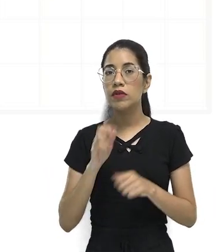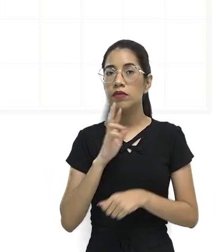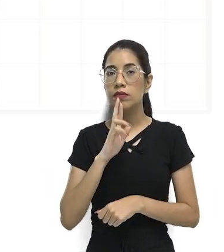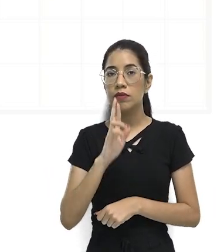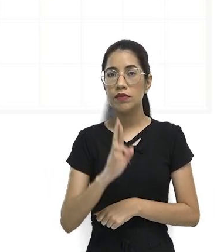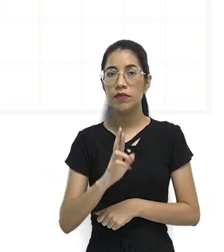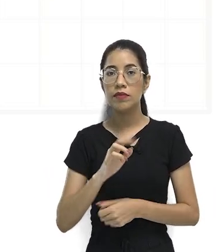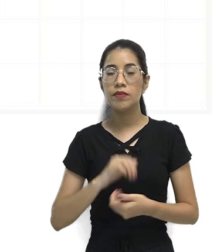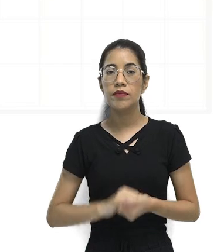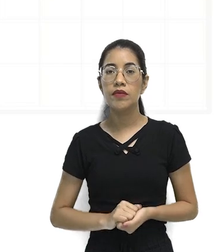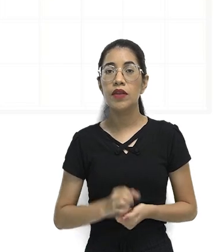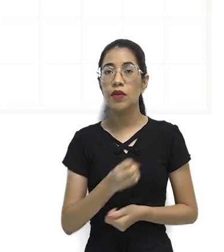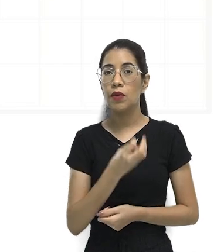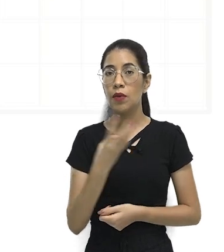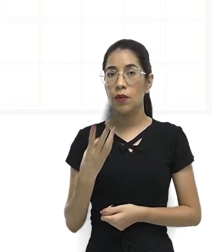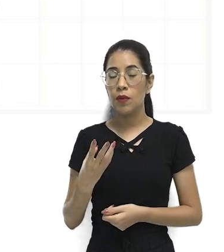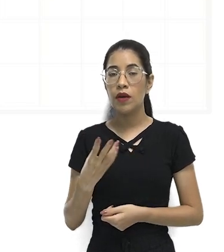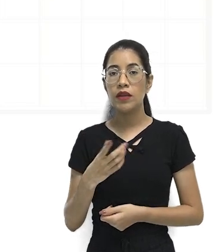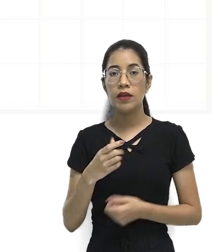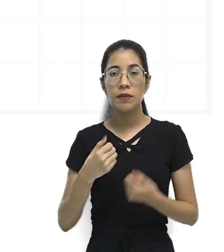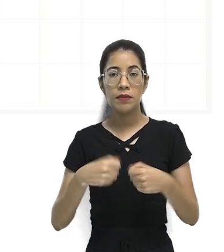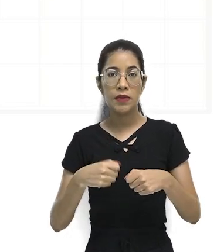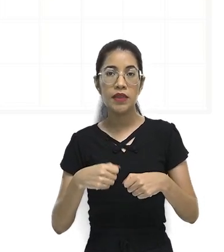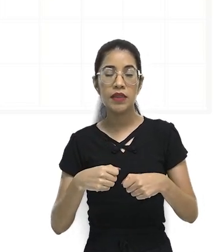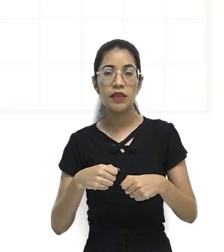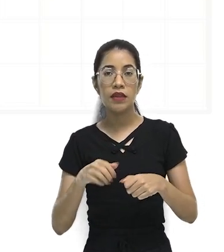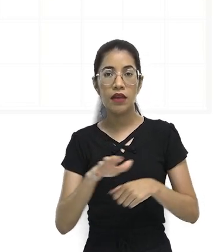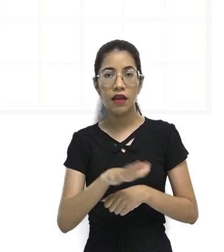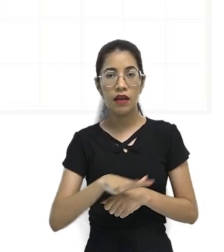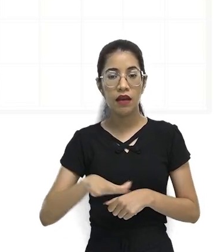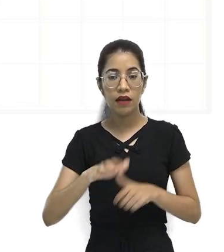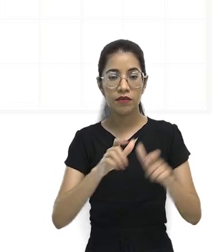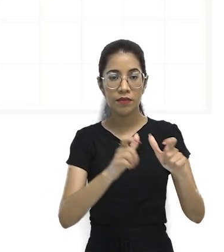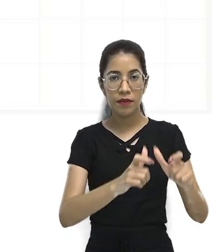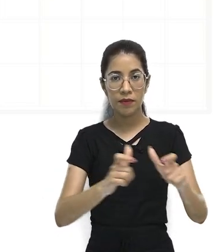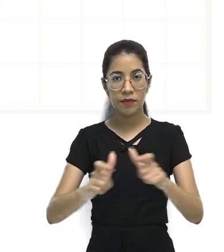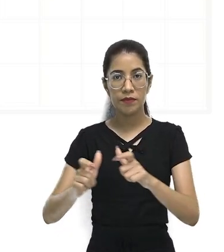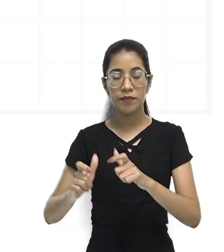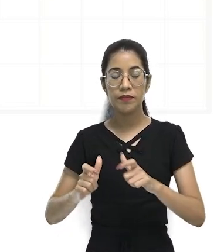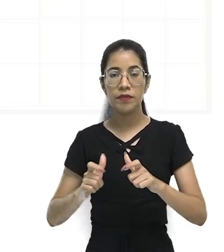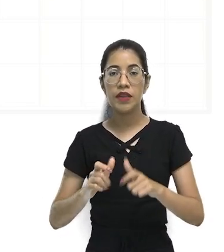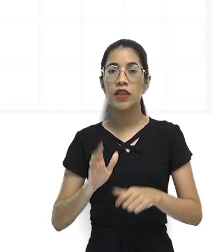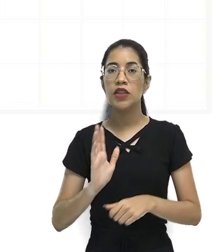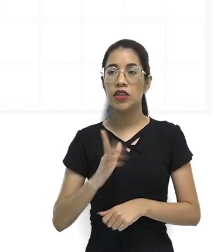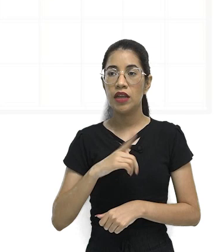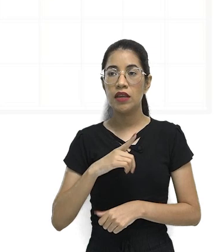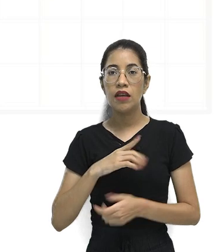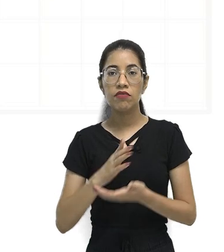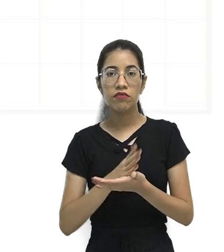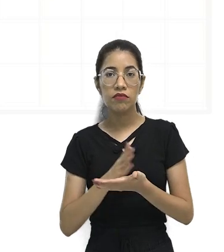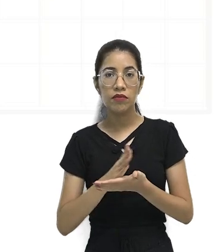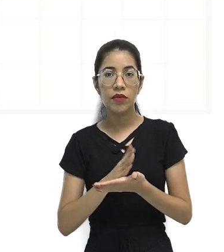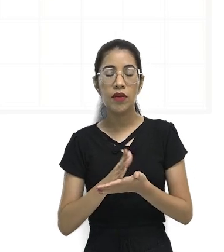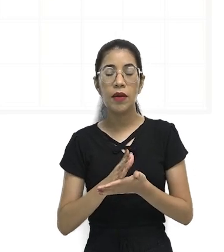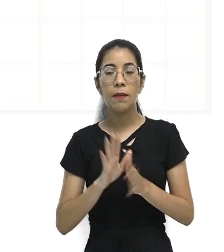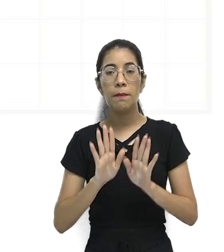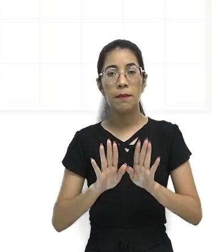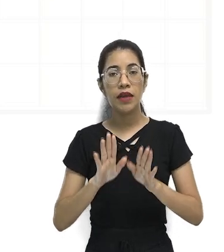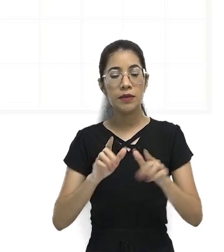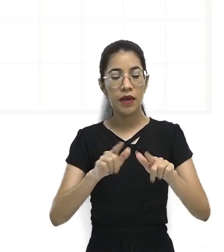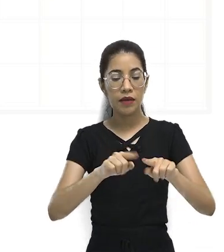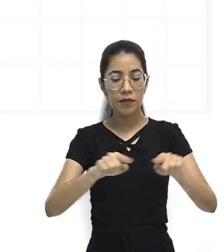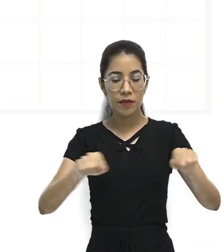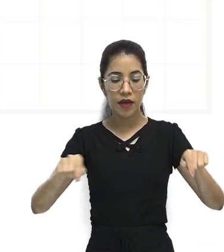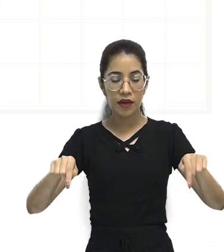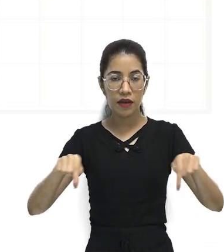responder? Quantas cerâmicas seriam necessárias para cobrir toda essa área aí? Eu já tenho algumas, né? Mas para cobrir